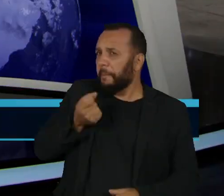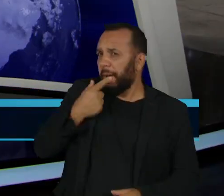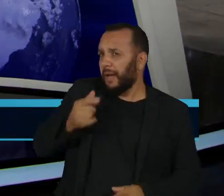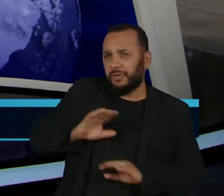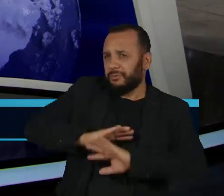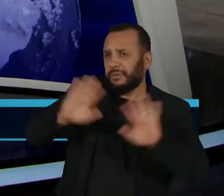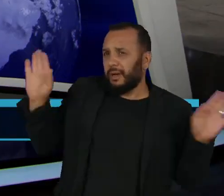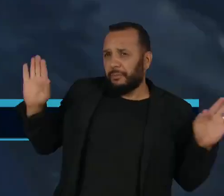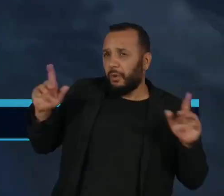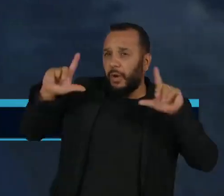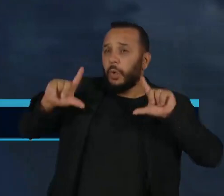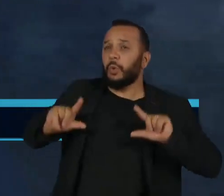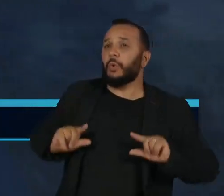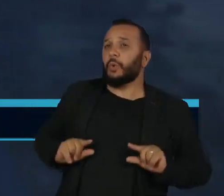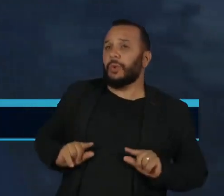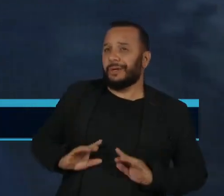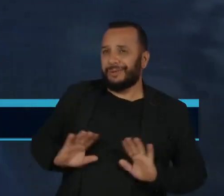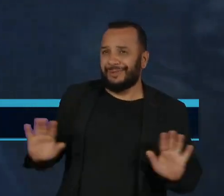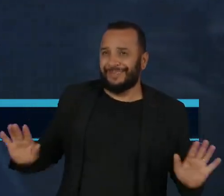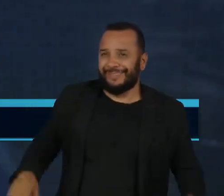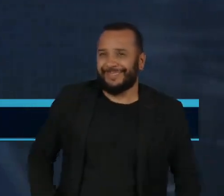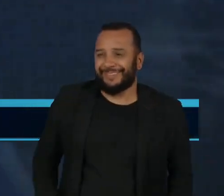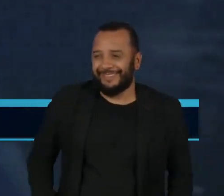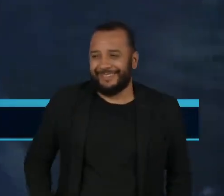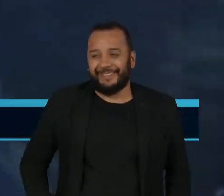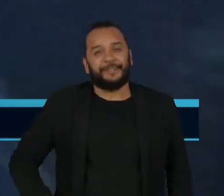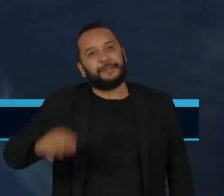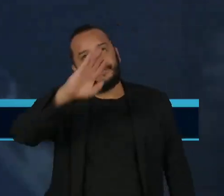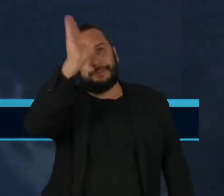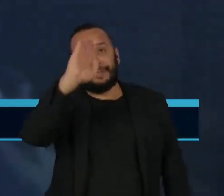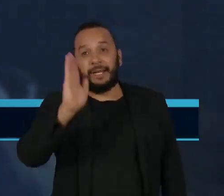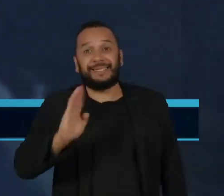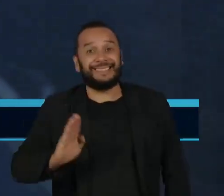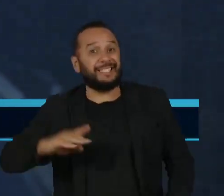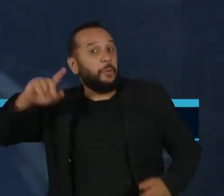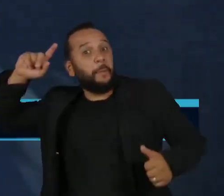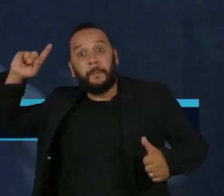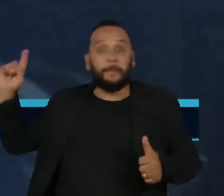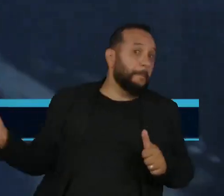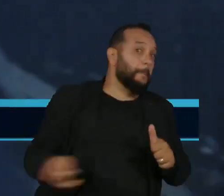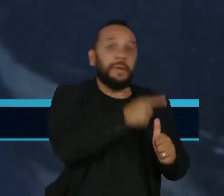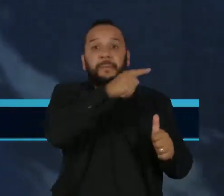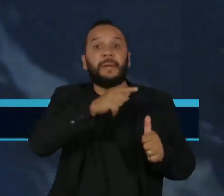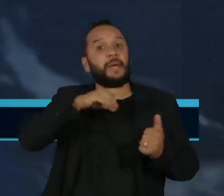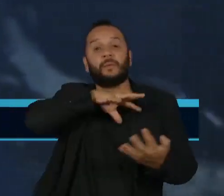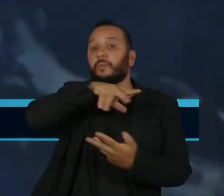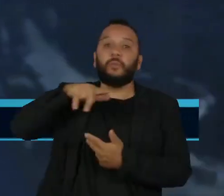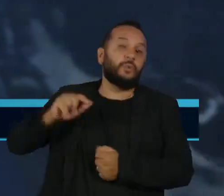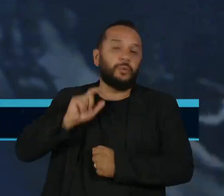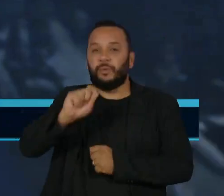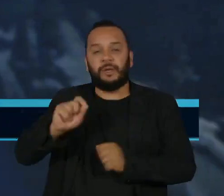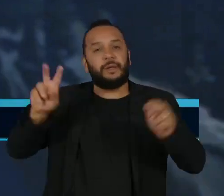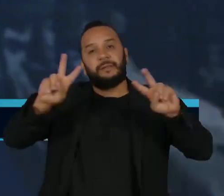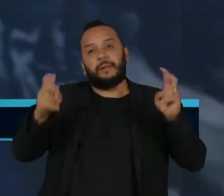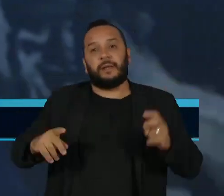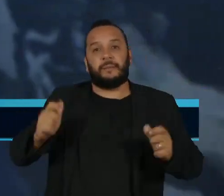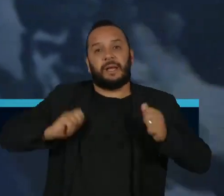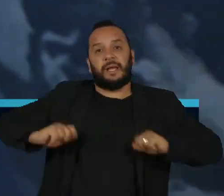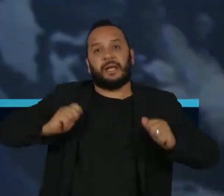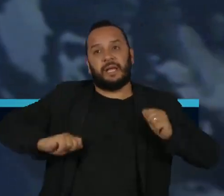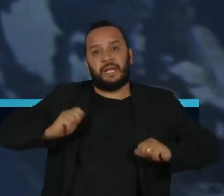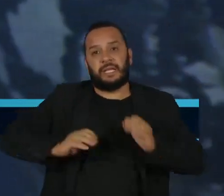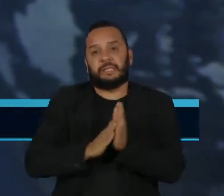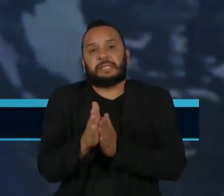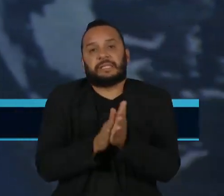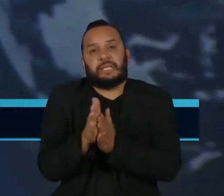Melhor. E olha, o Brasil aparece em primeiro lugar no mundo quando o assunto é ansiedade. Nos últimos